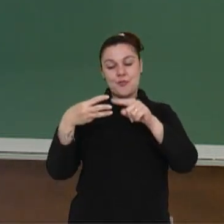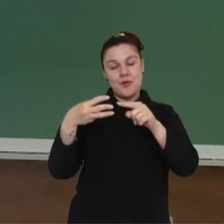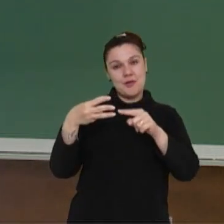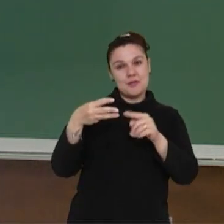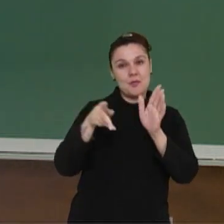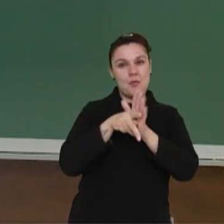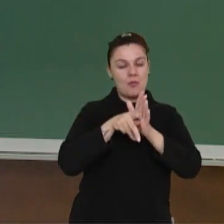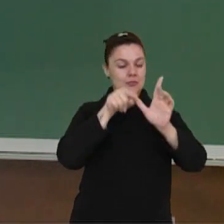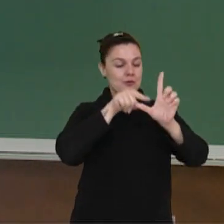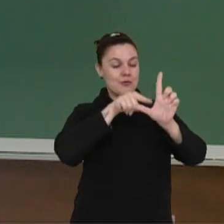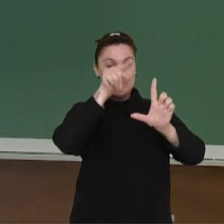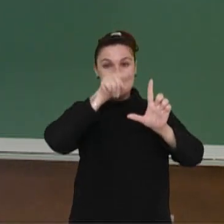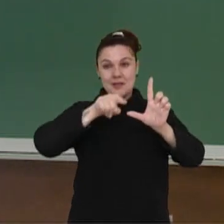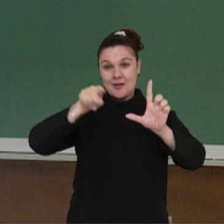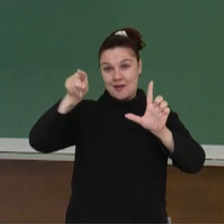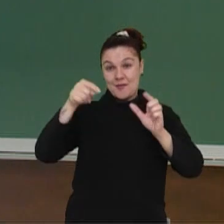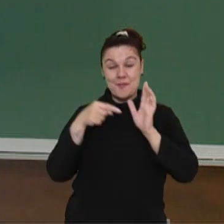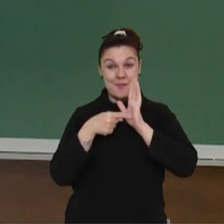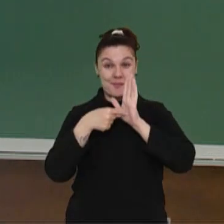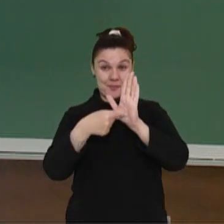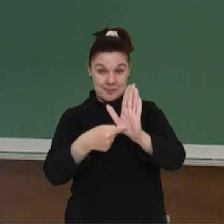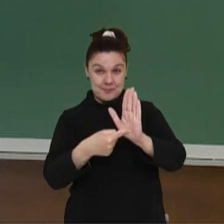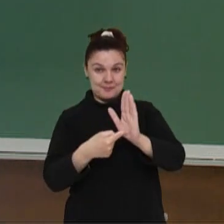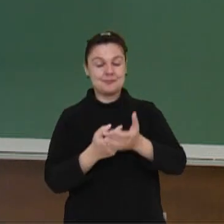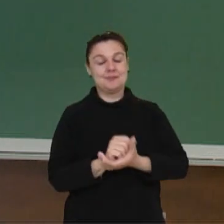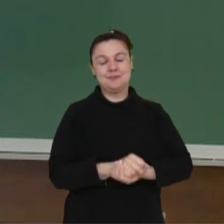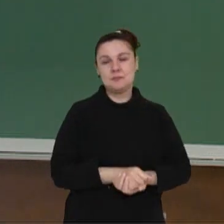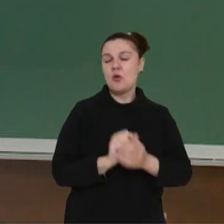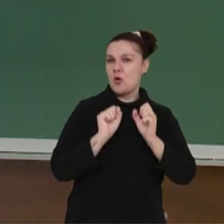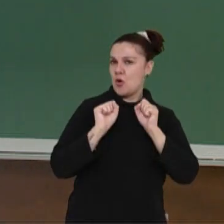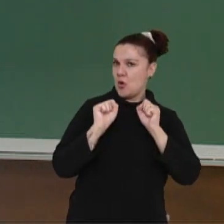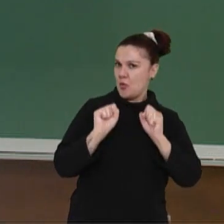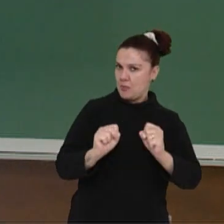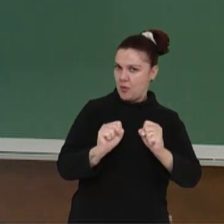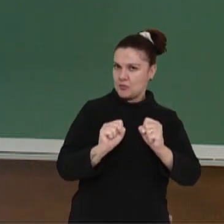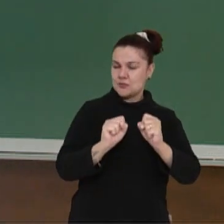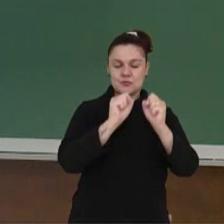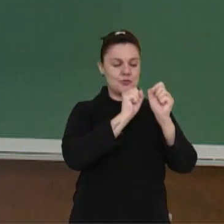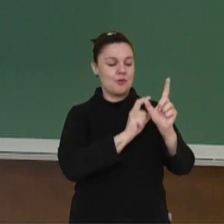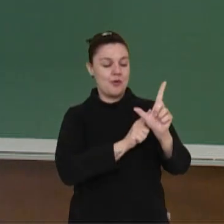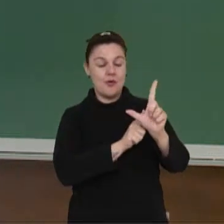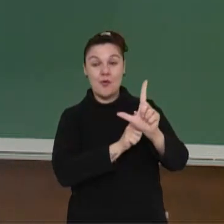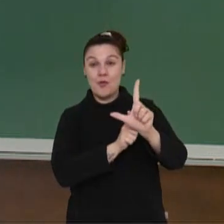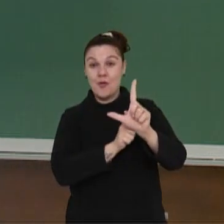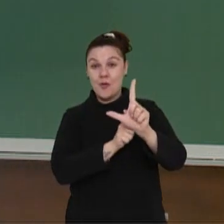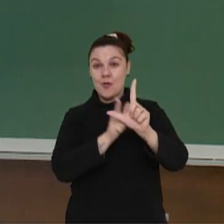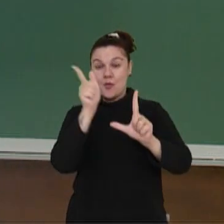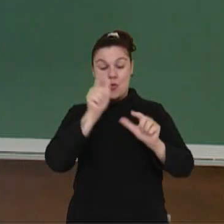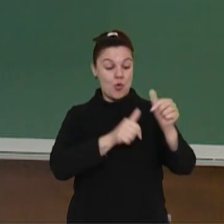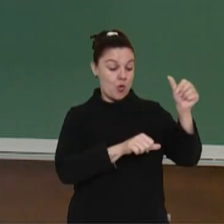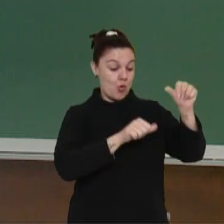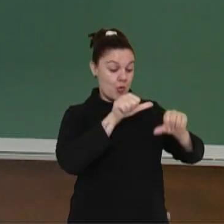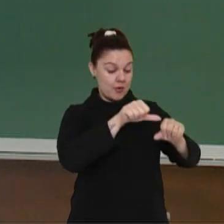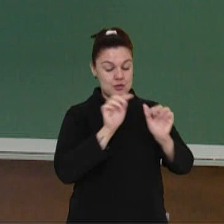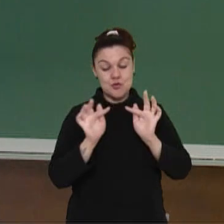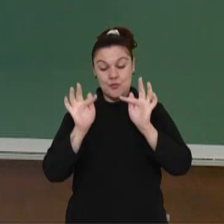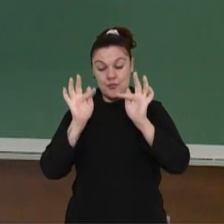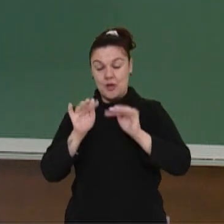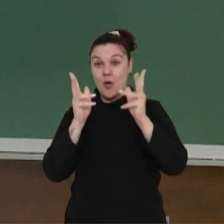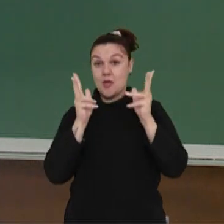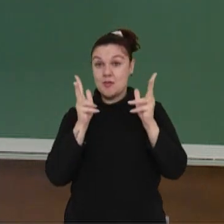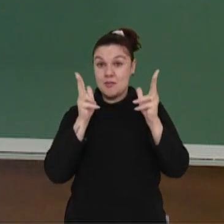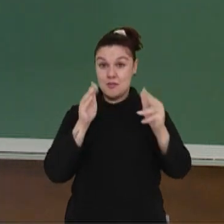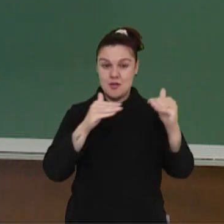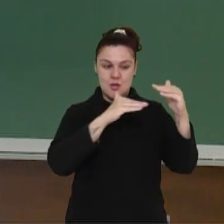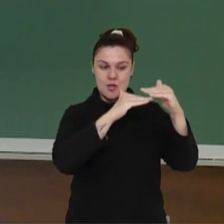opções de gráficos que nós temos para representar esse processo? Posso ter um equilíbrio químico onde o reagente e o produto são quantidades